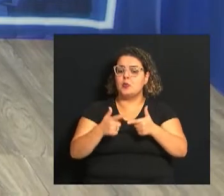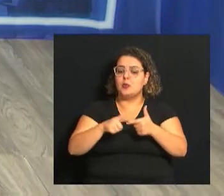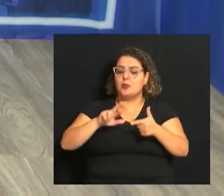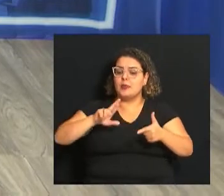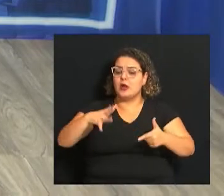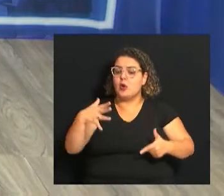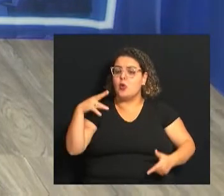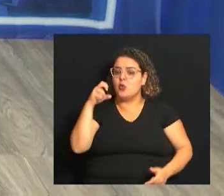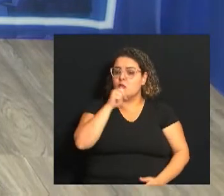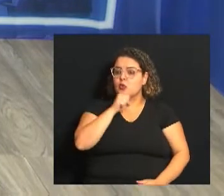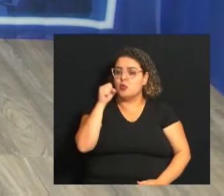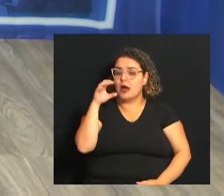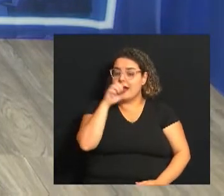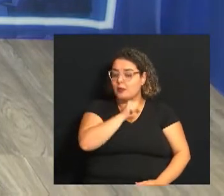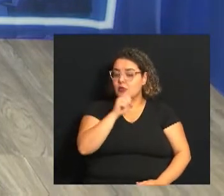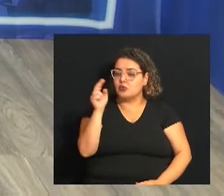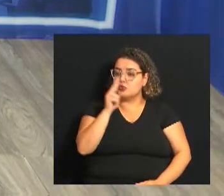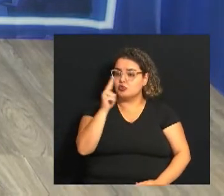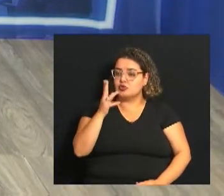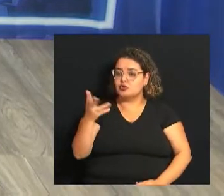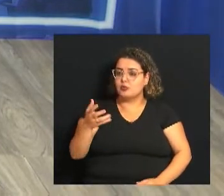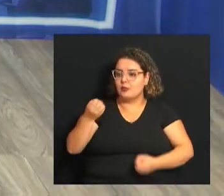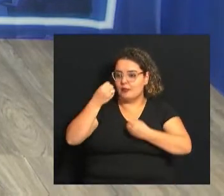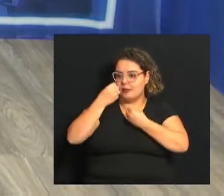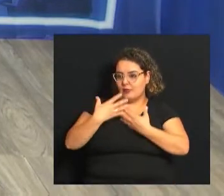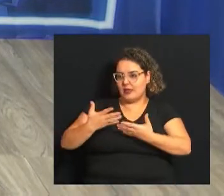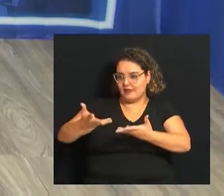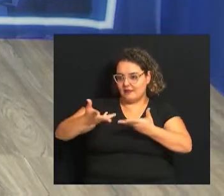urgência. Seja bem-vindo e boa tarde.